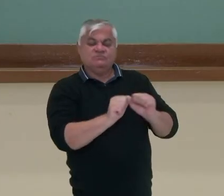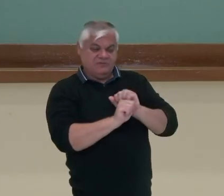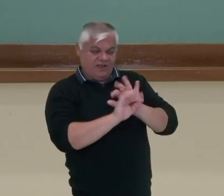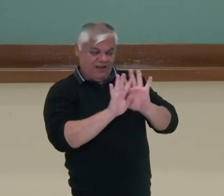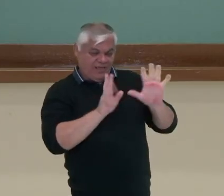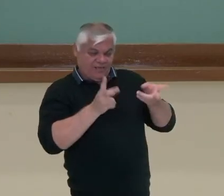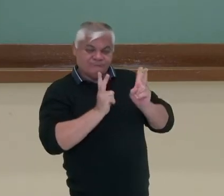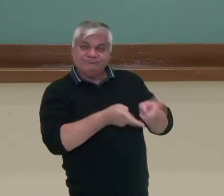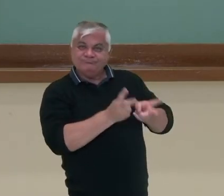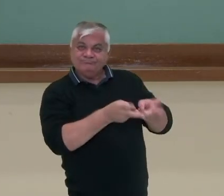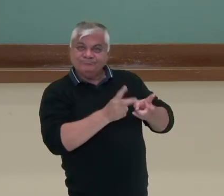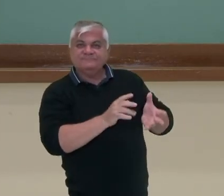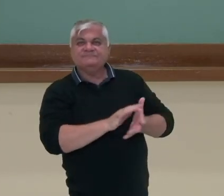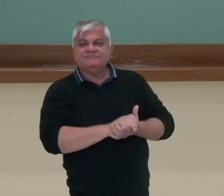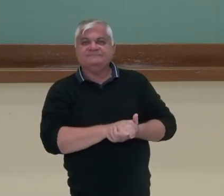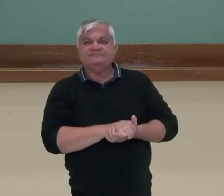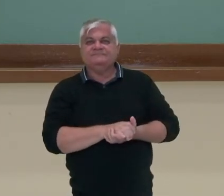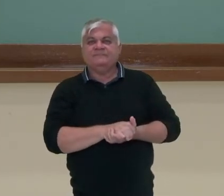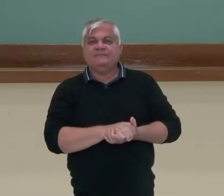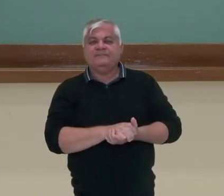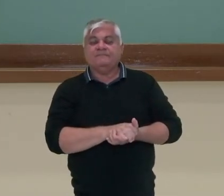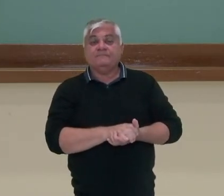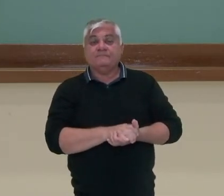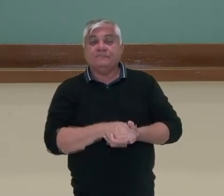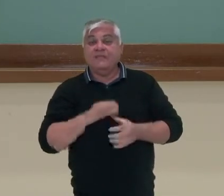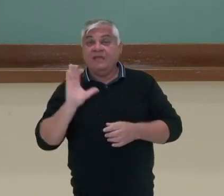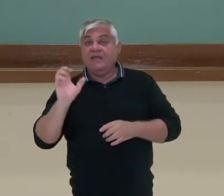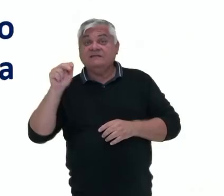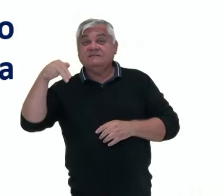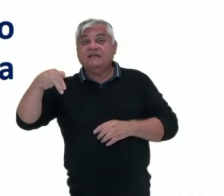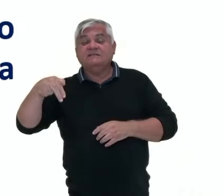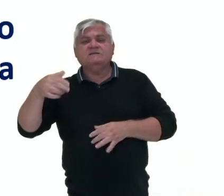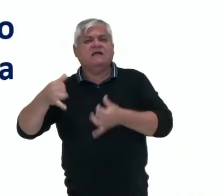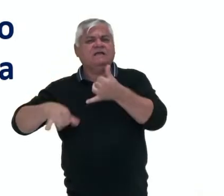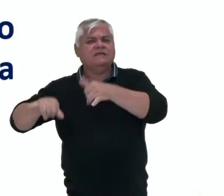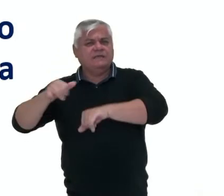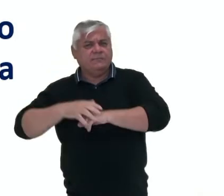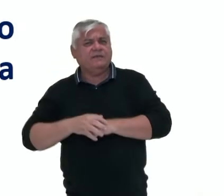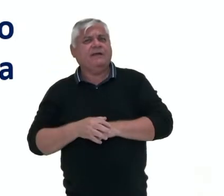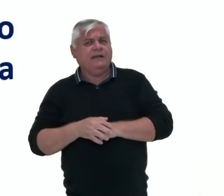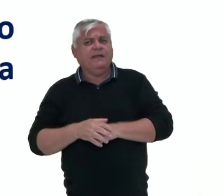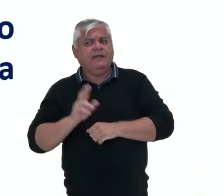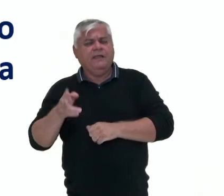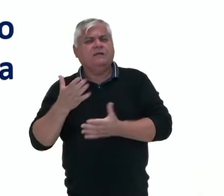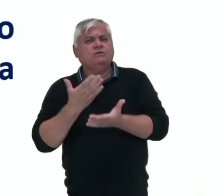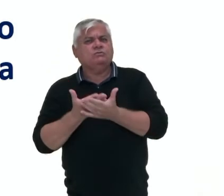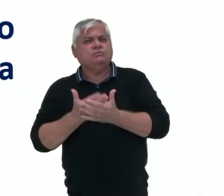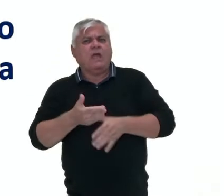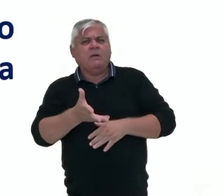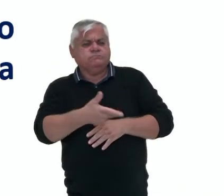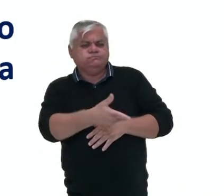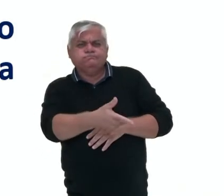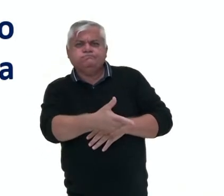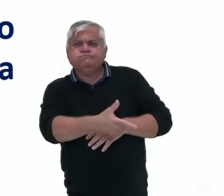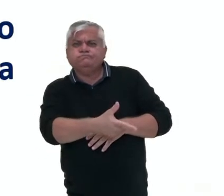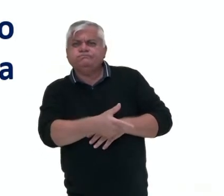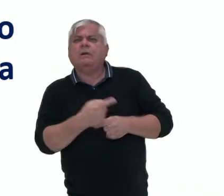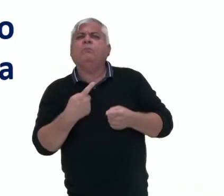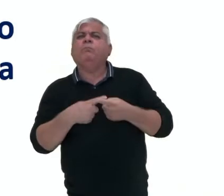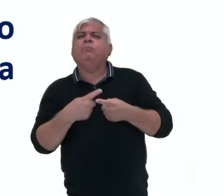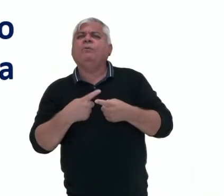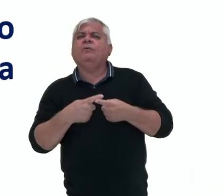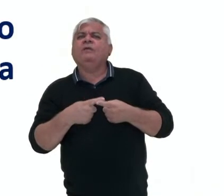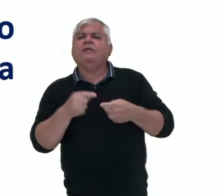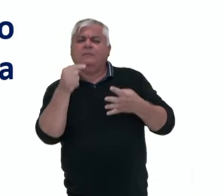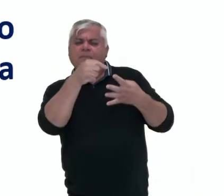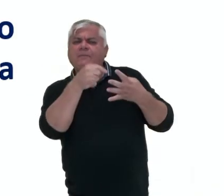frutas. E a cinética química? Como vimos, a cinética estuda a velocidade das reações químicas e os